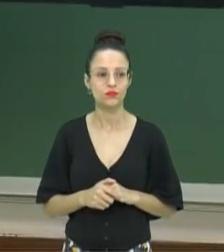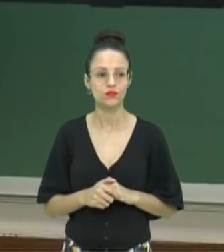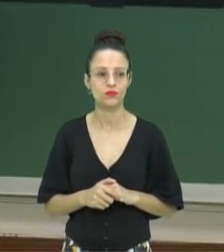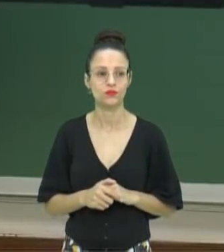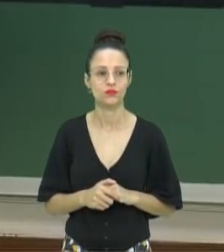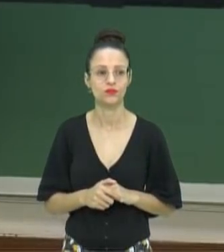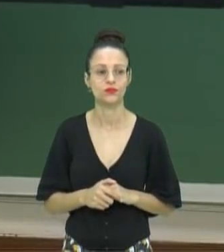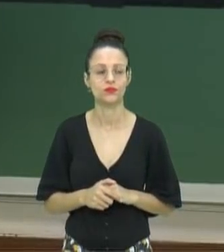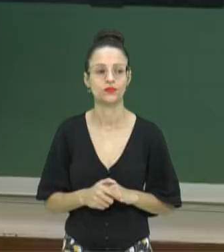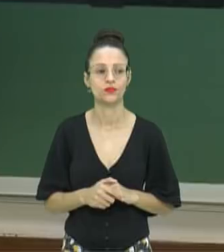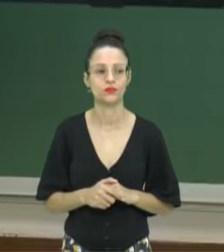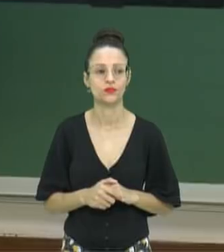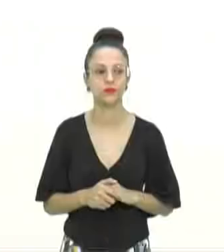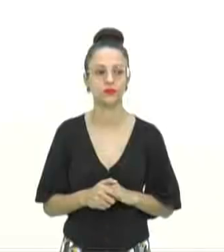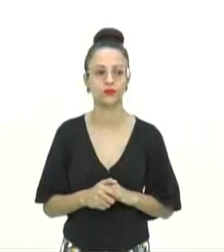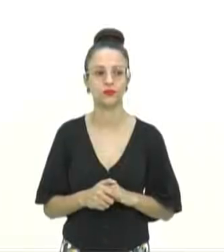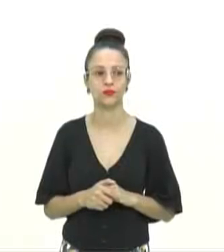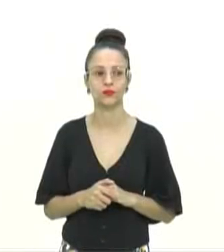prosseguir então, ó. O